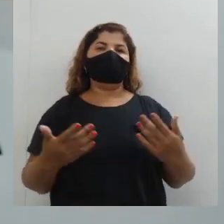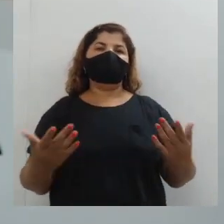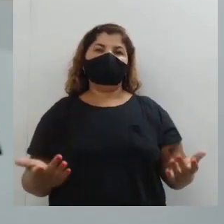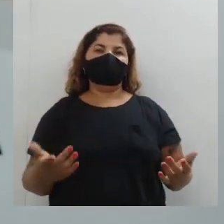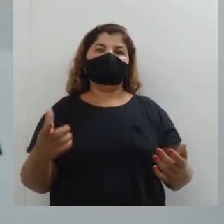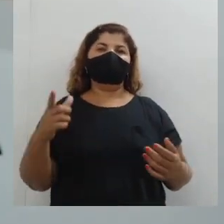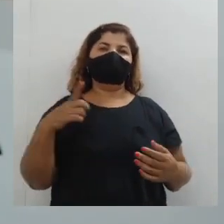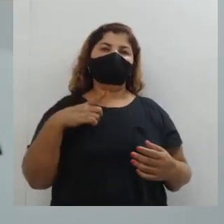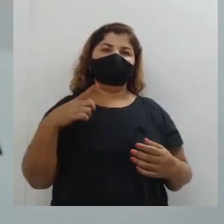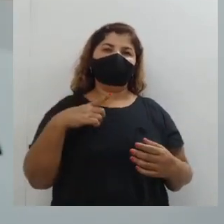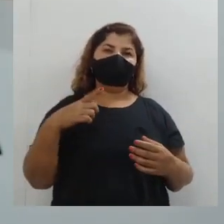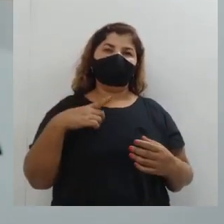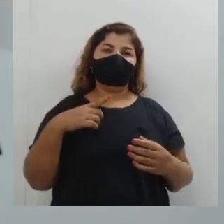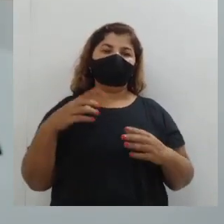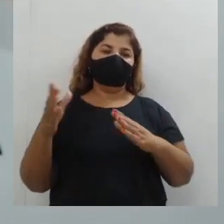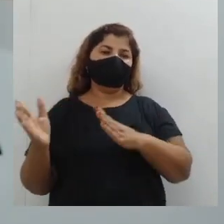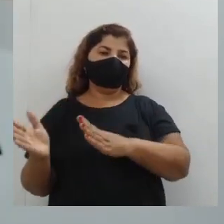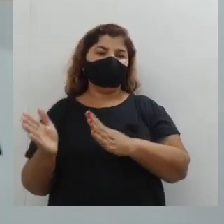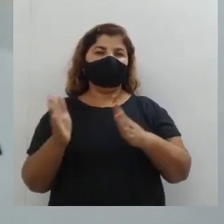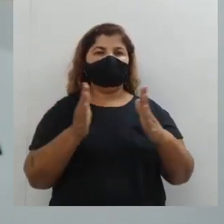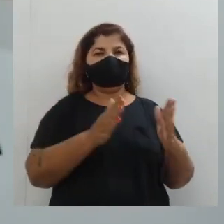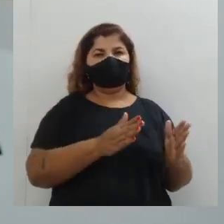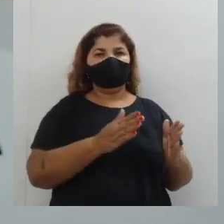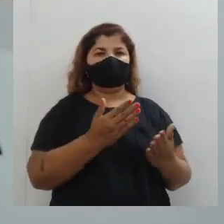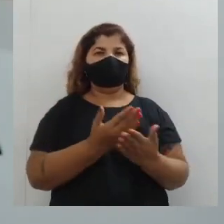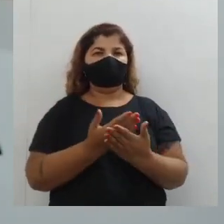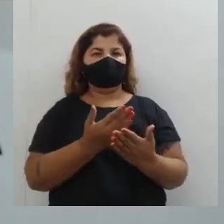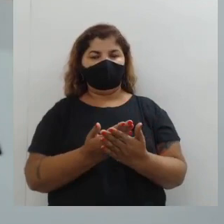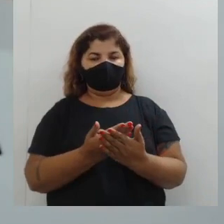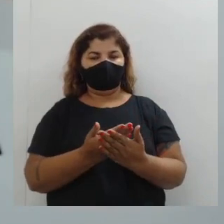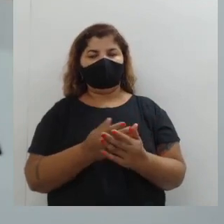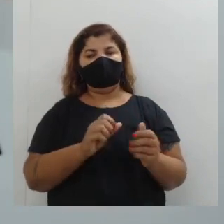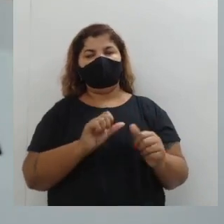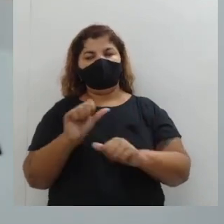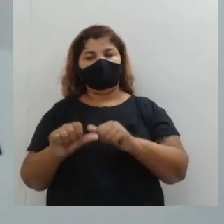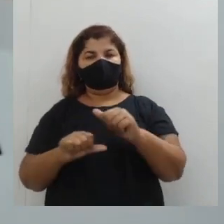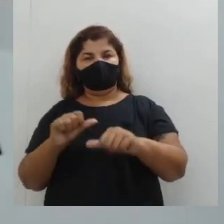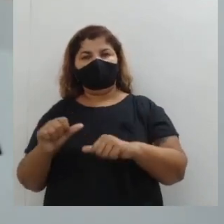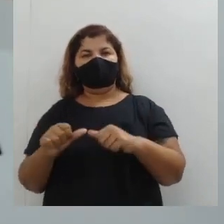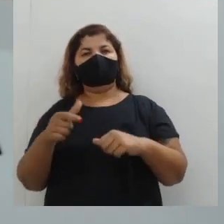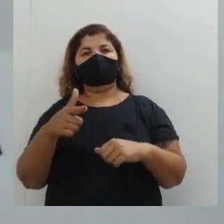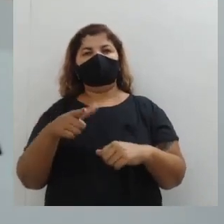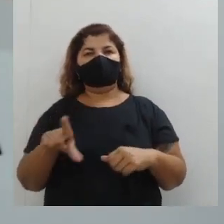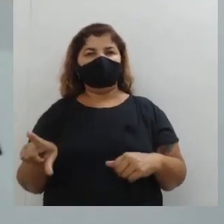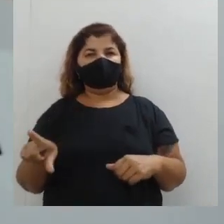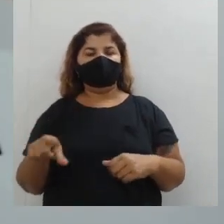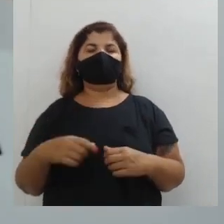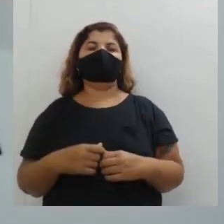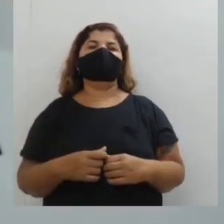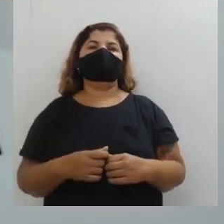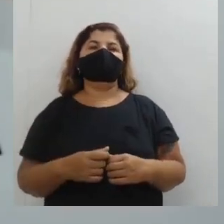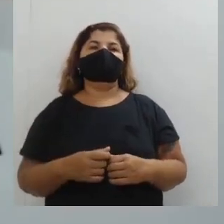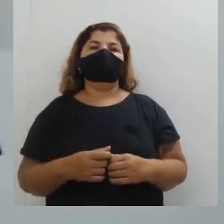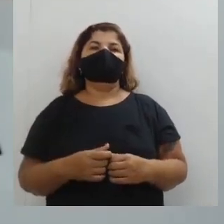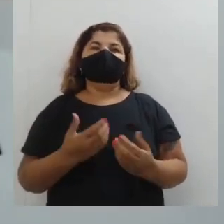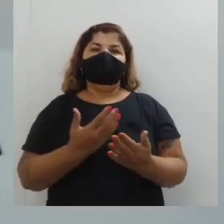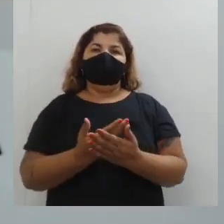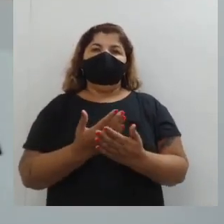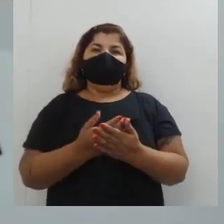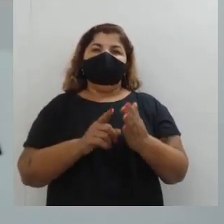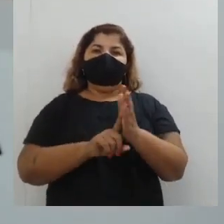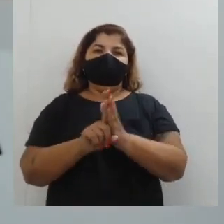tem a transição de uma escola para outra. Agora, em estudos, só